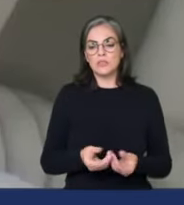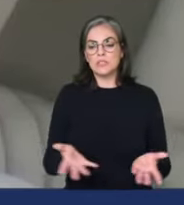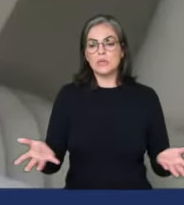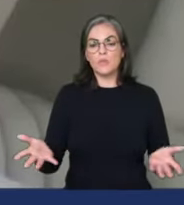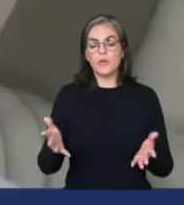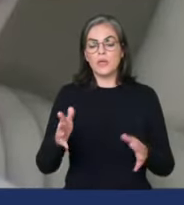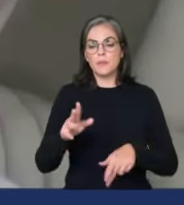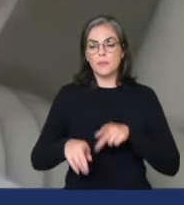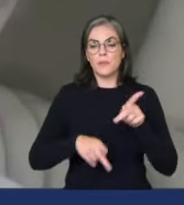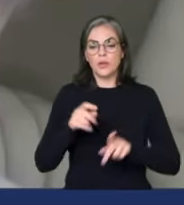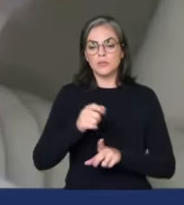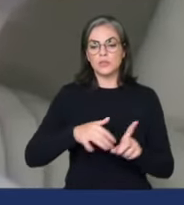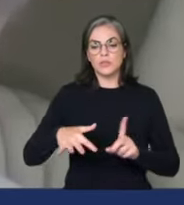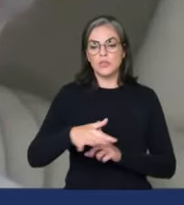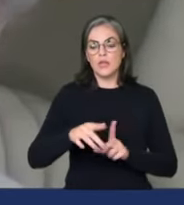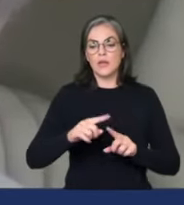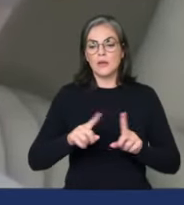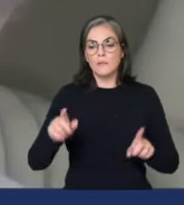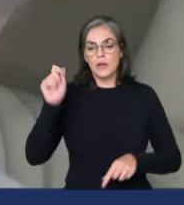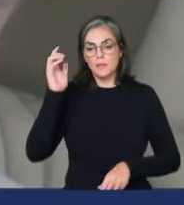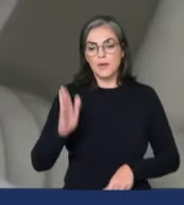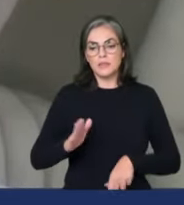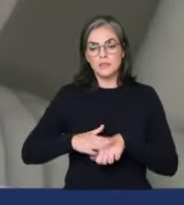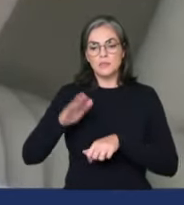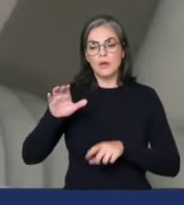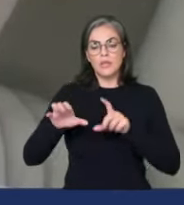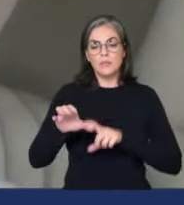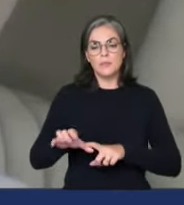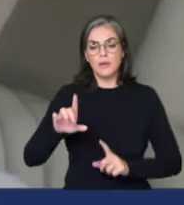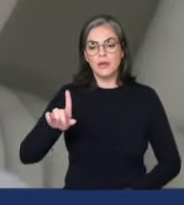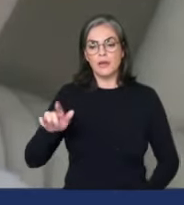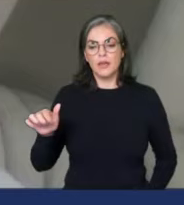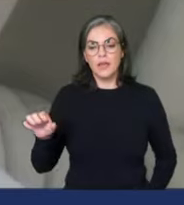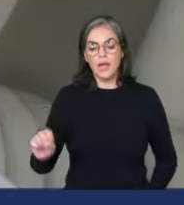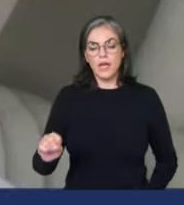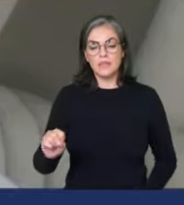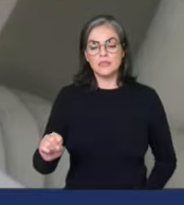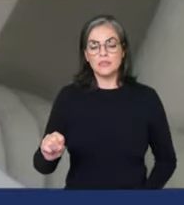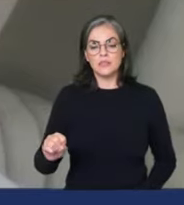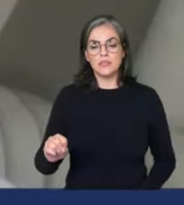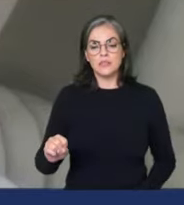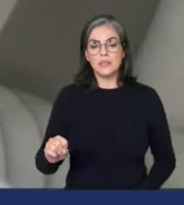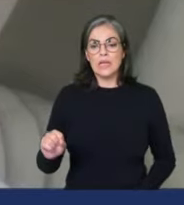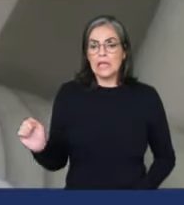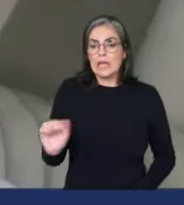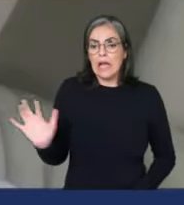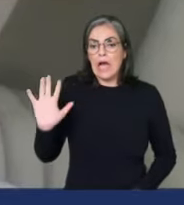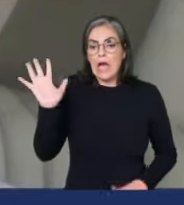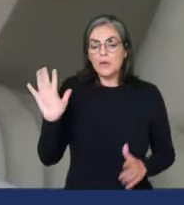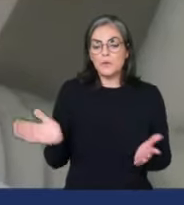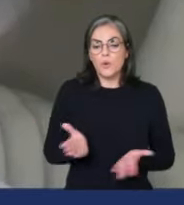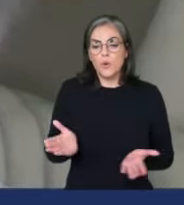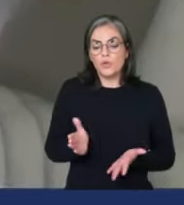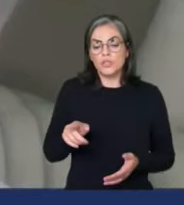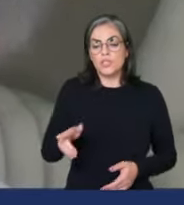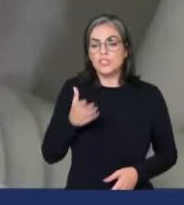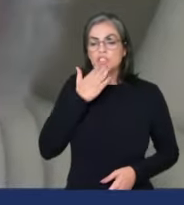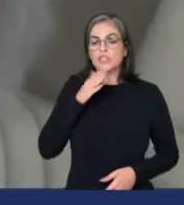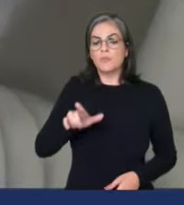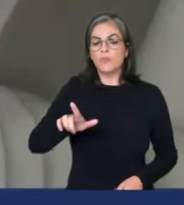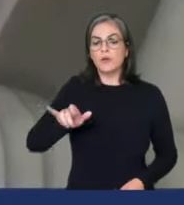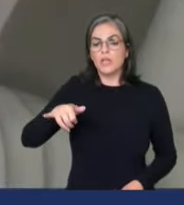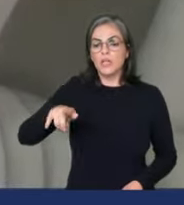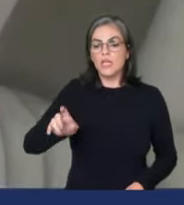o Brasil é extremamente dependente de gás natural liquefeito, que hoje está caríssimo. E há risco até